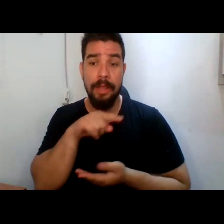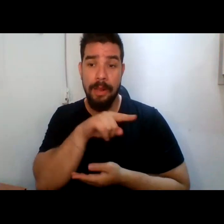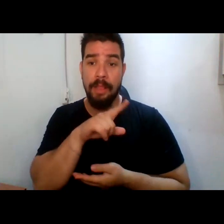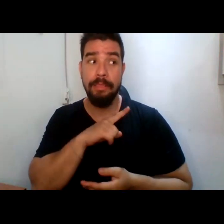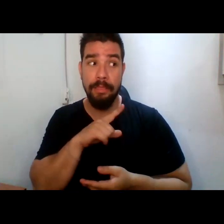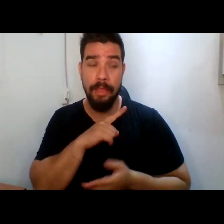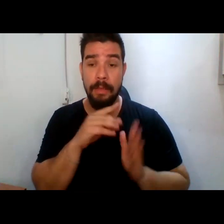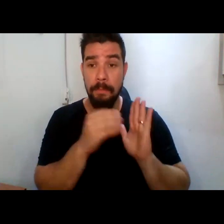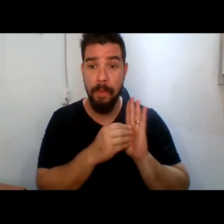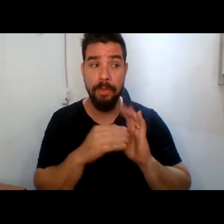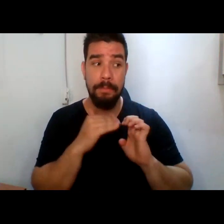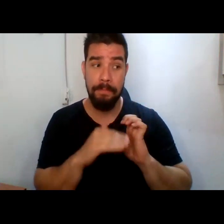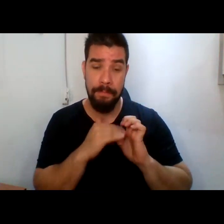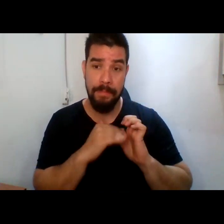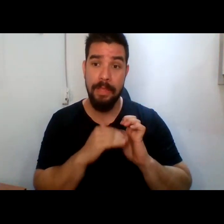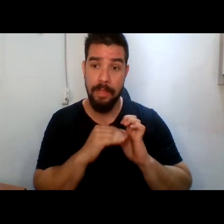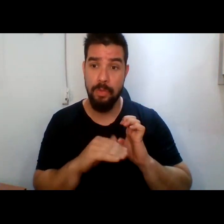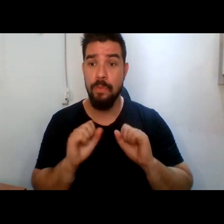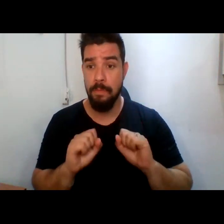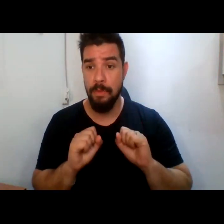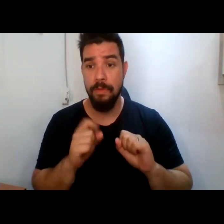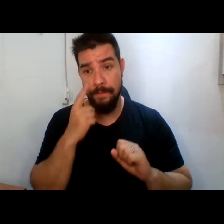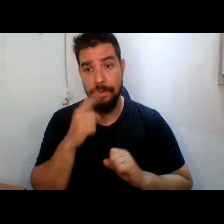lá da secretaria.